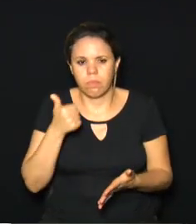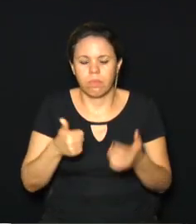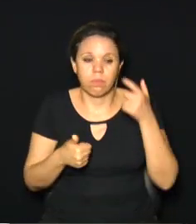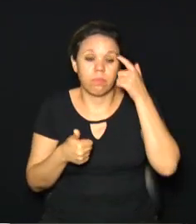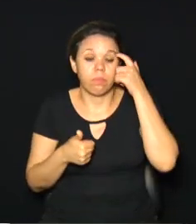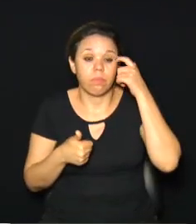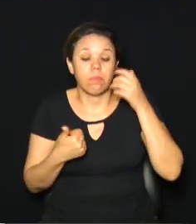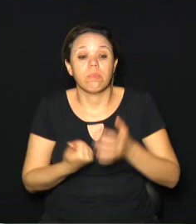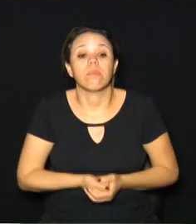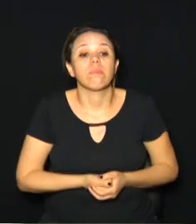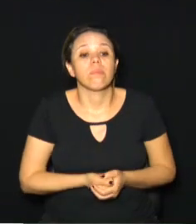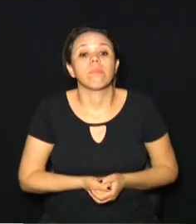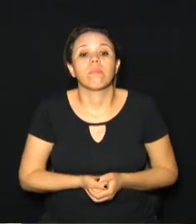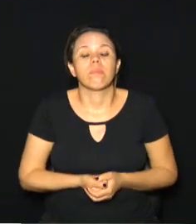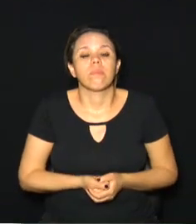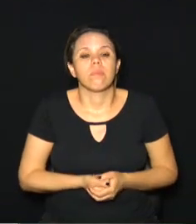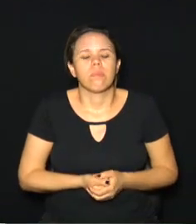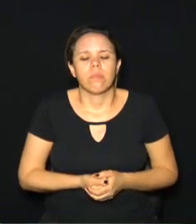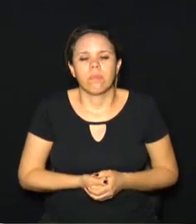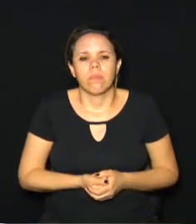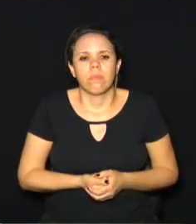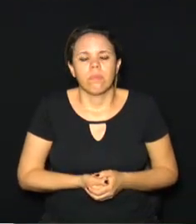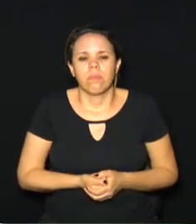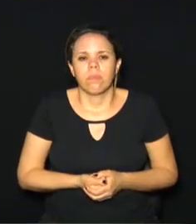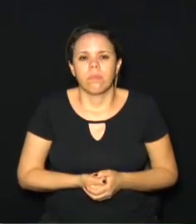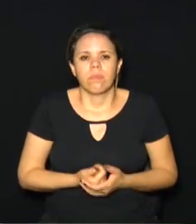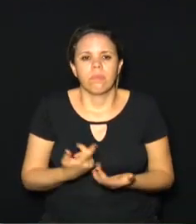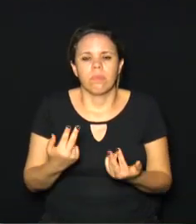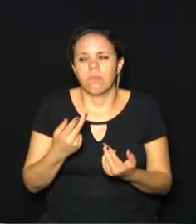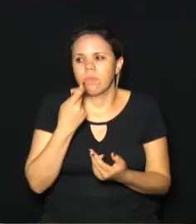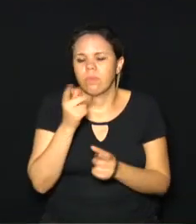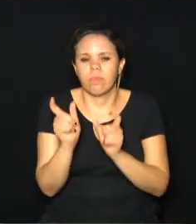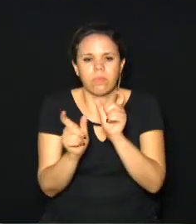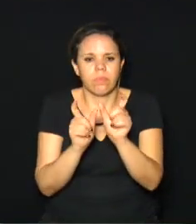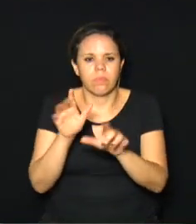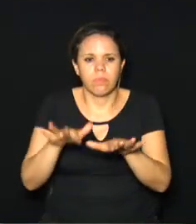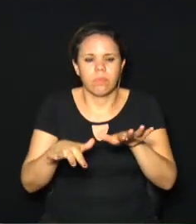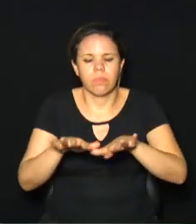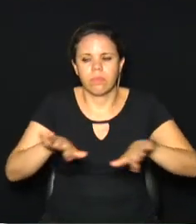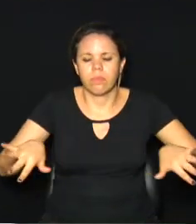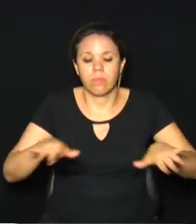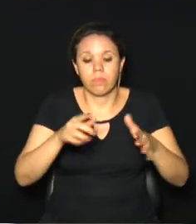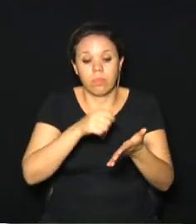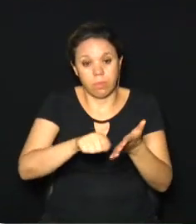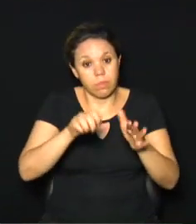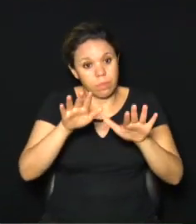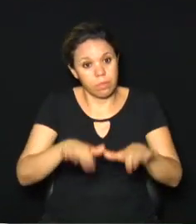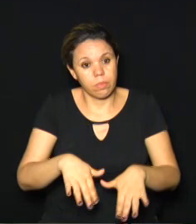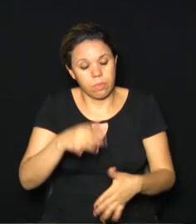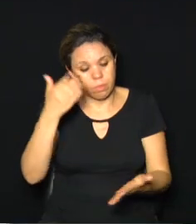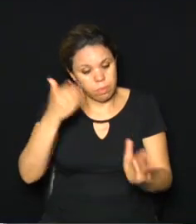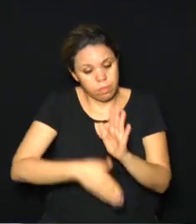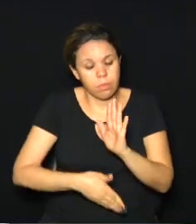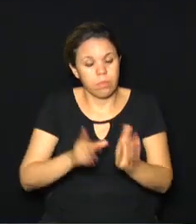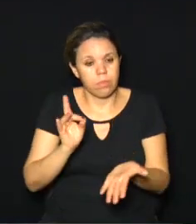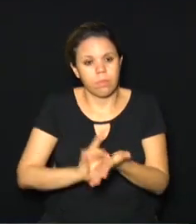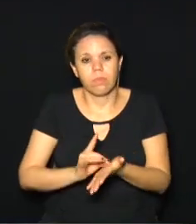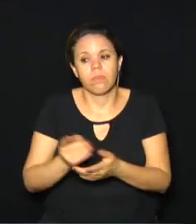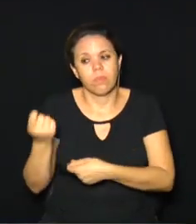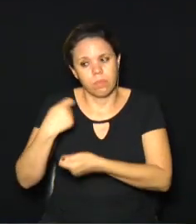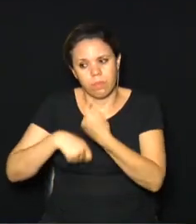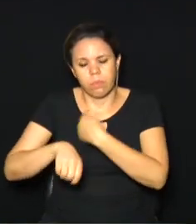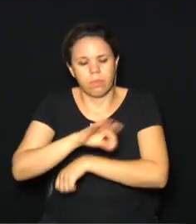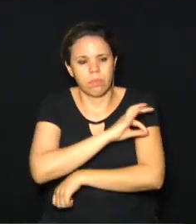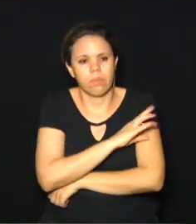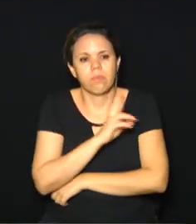é? Porque Perfeito. as palavras, como dizem, as palavras se perdem, os escritos ficam. É importante que a administração ela